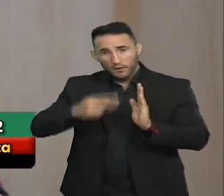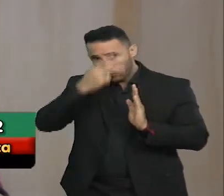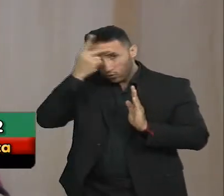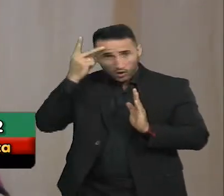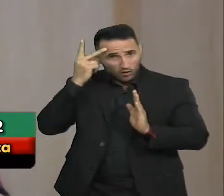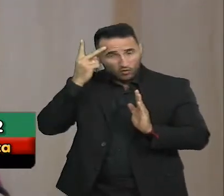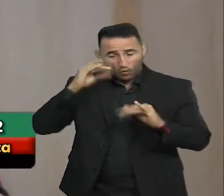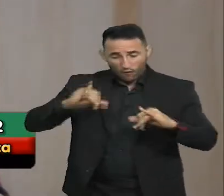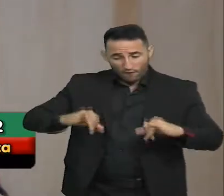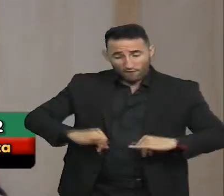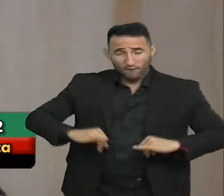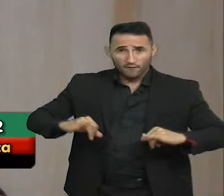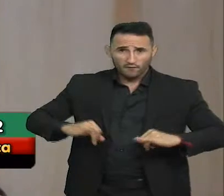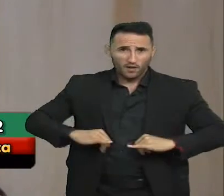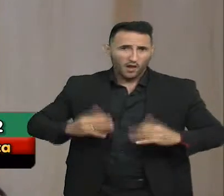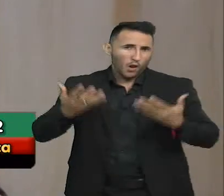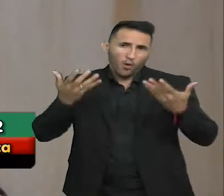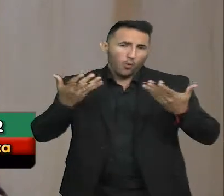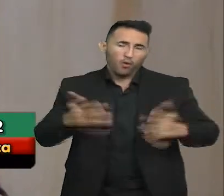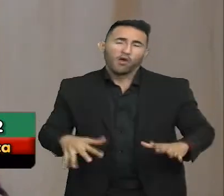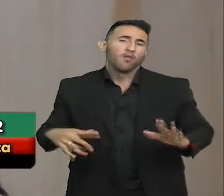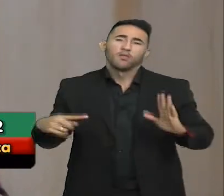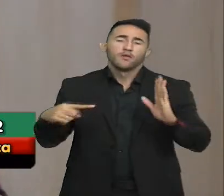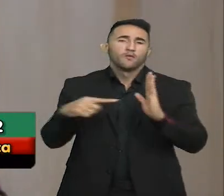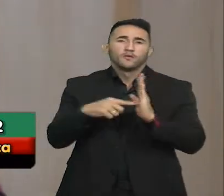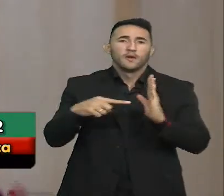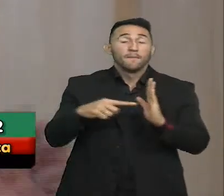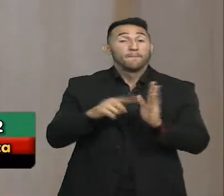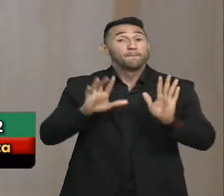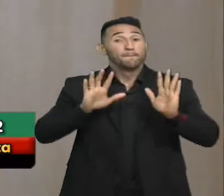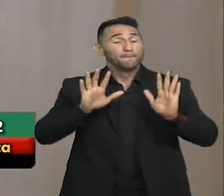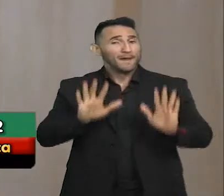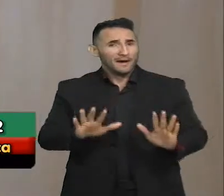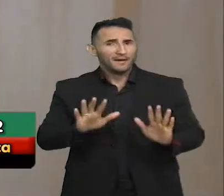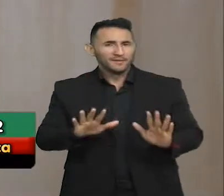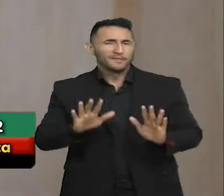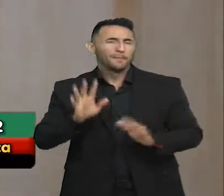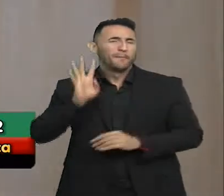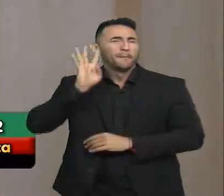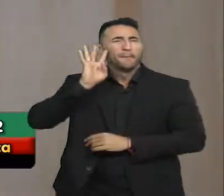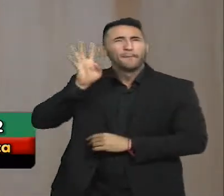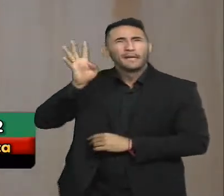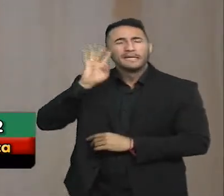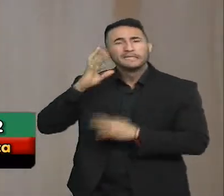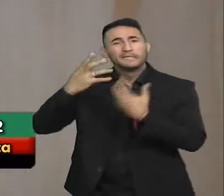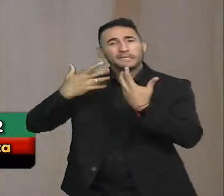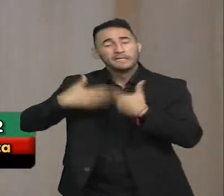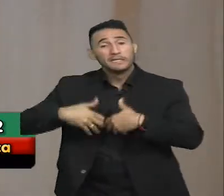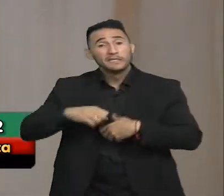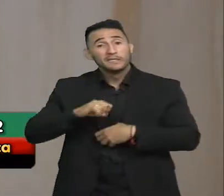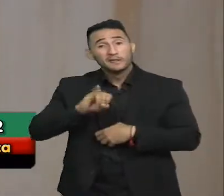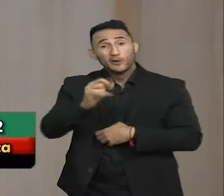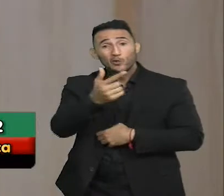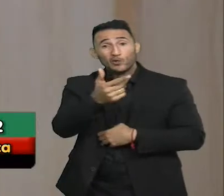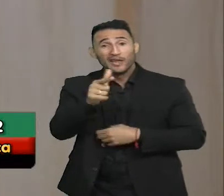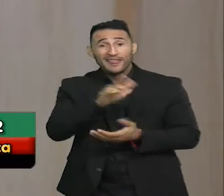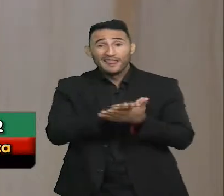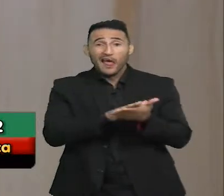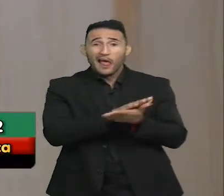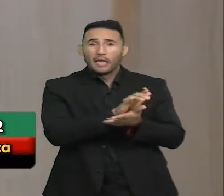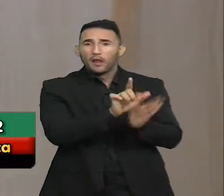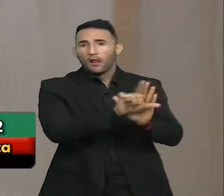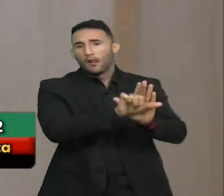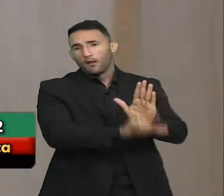vítima, ela não quer denunciar. Agora, imagine se a gente não tivesse lei,